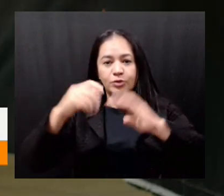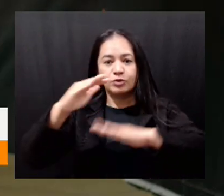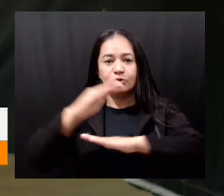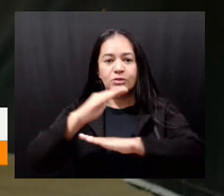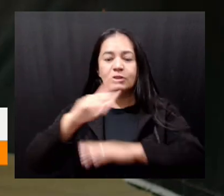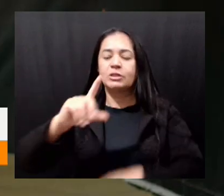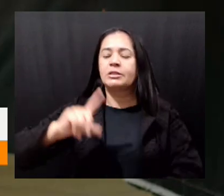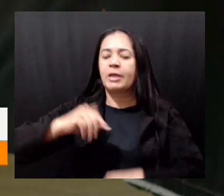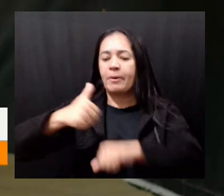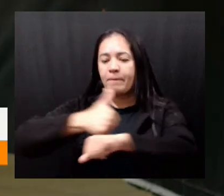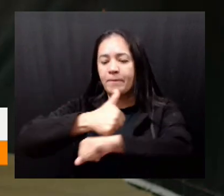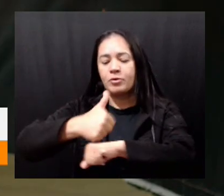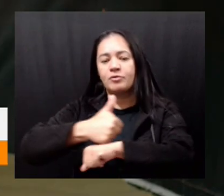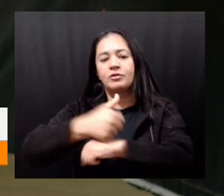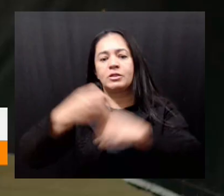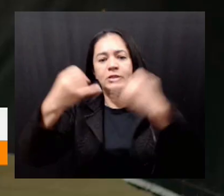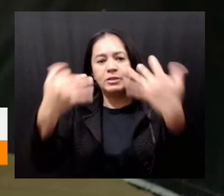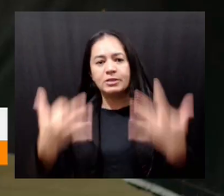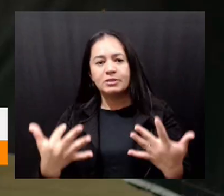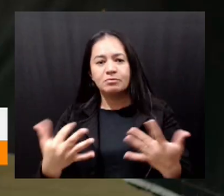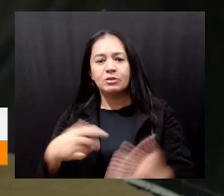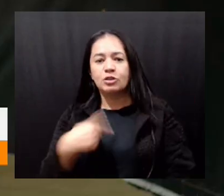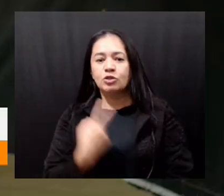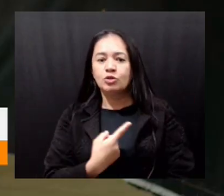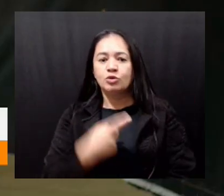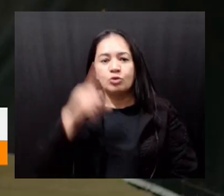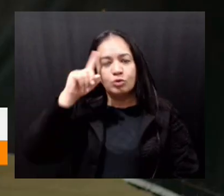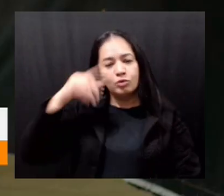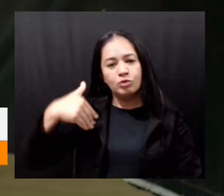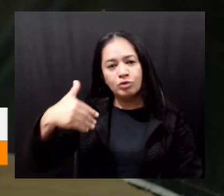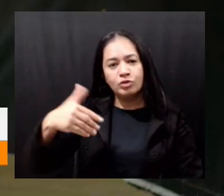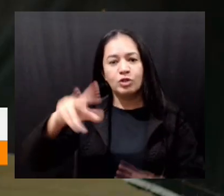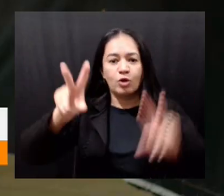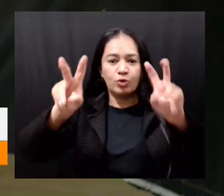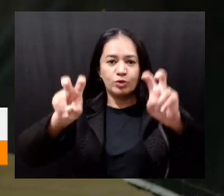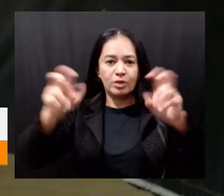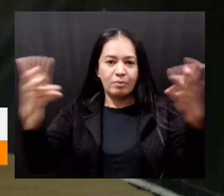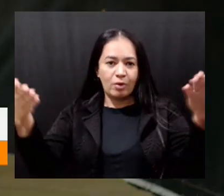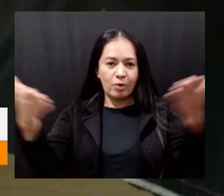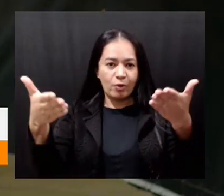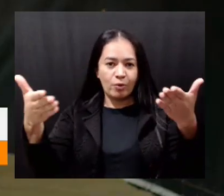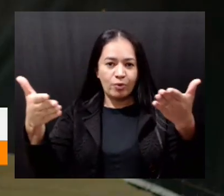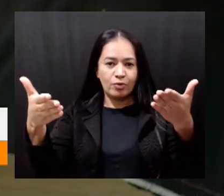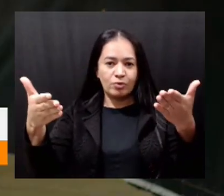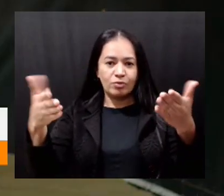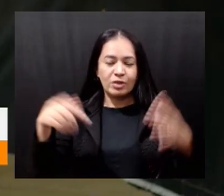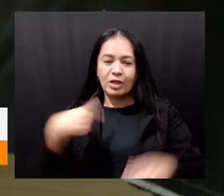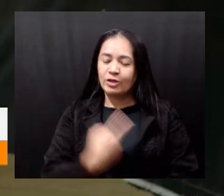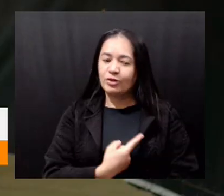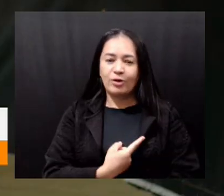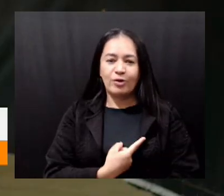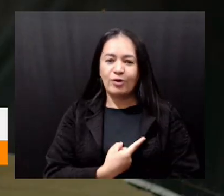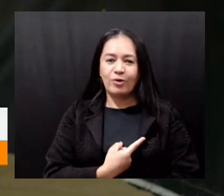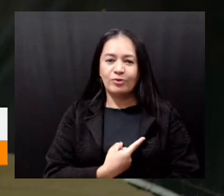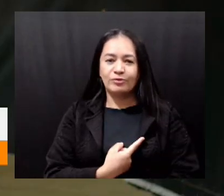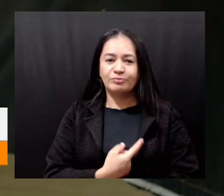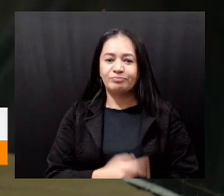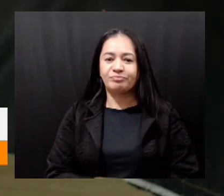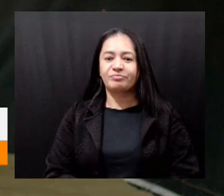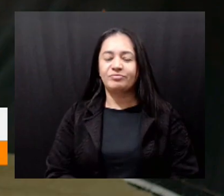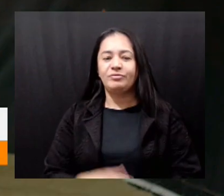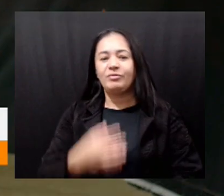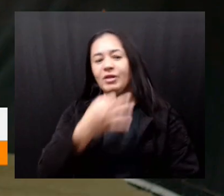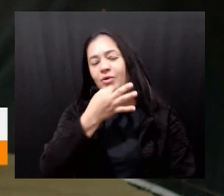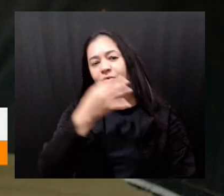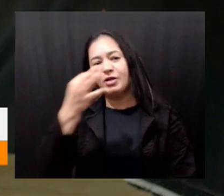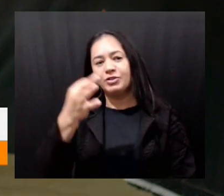falar de algo do nosso cotidiano. E o assunto de hoje é algo do nosso cotidiano, né? Então, eu acredito que lançamos aí mais